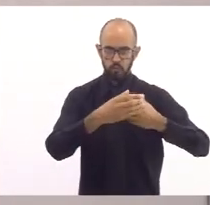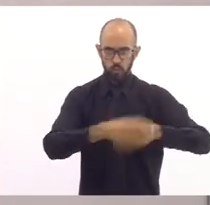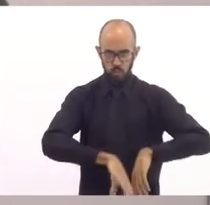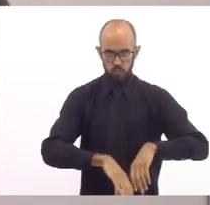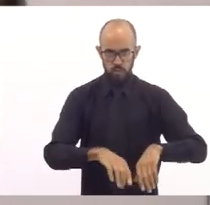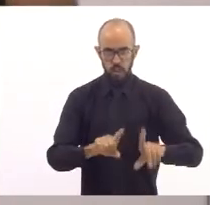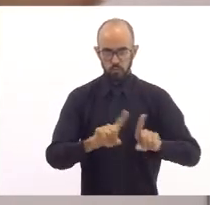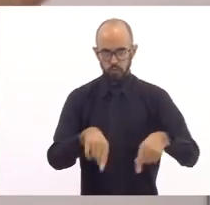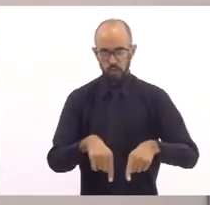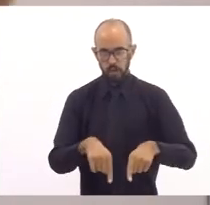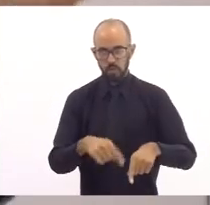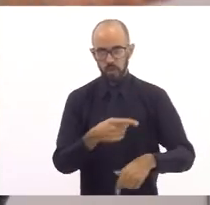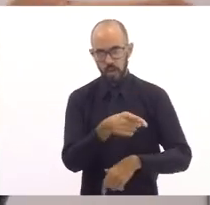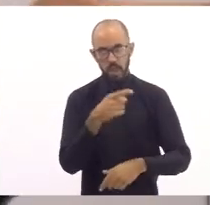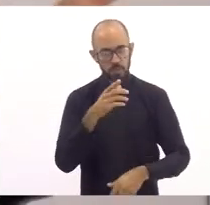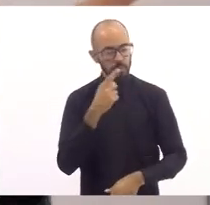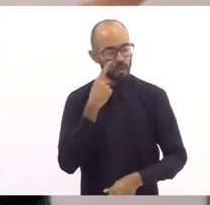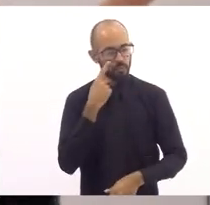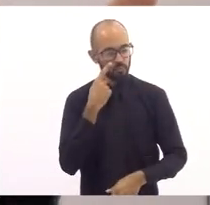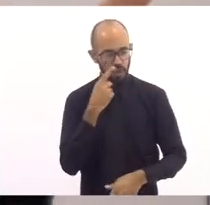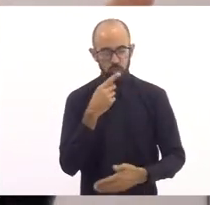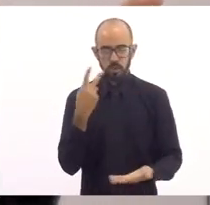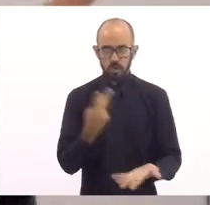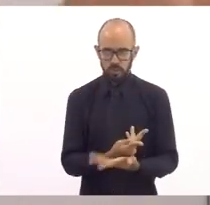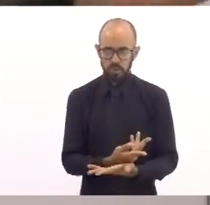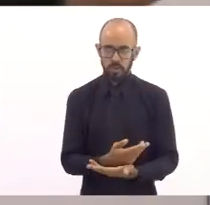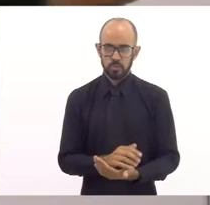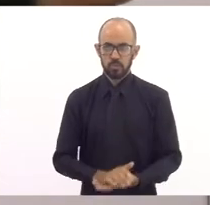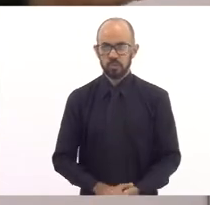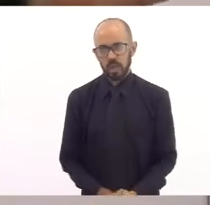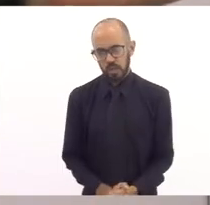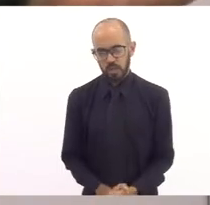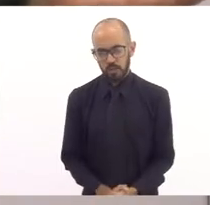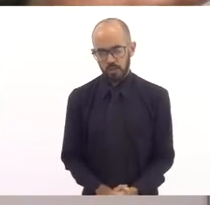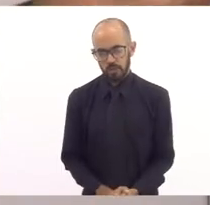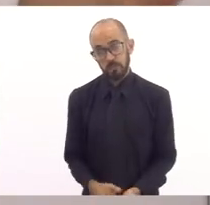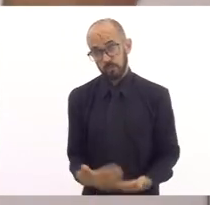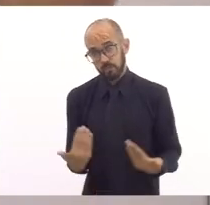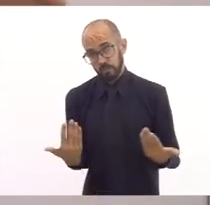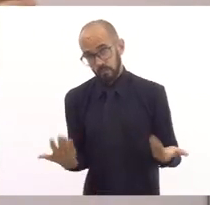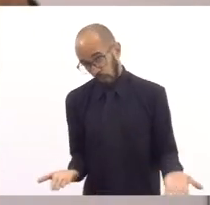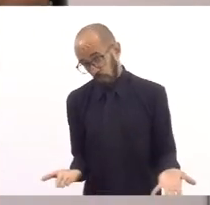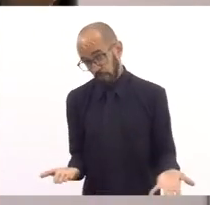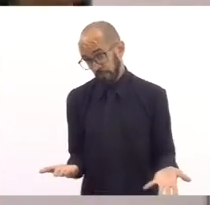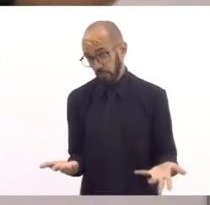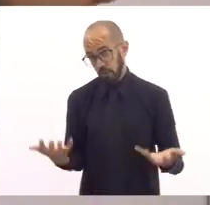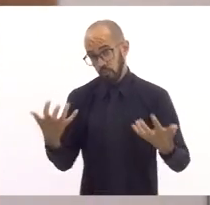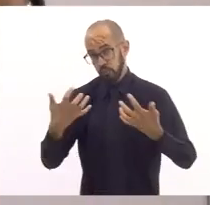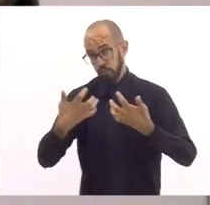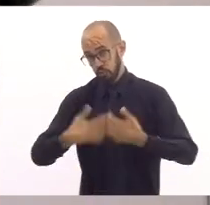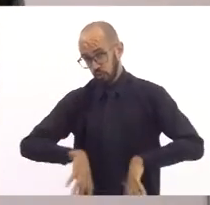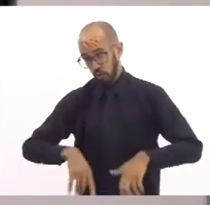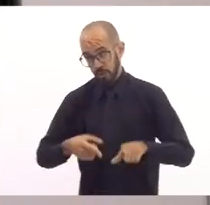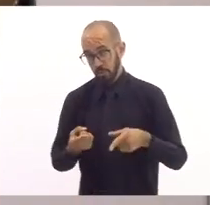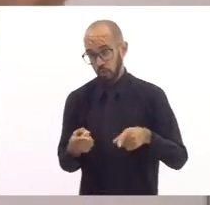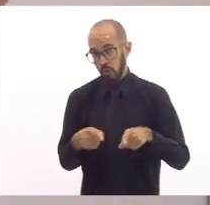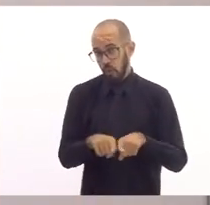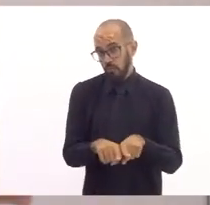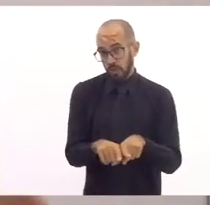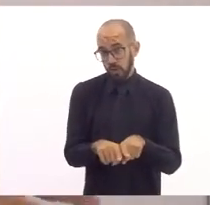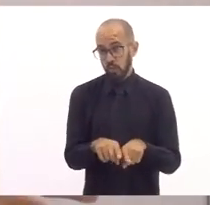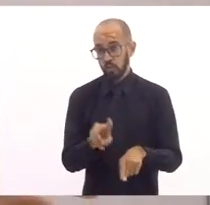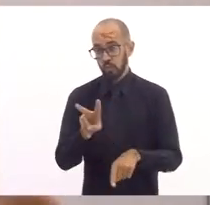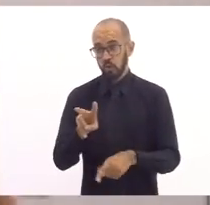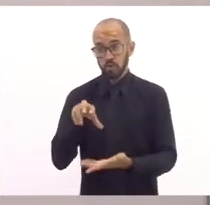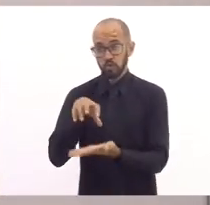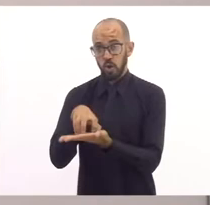é para constatar exatamente isso. Veja, funciona mediante convênio com 2 órgãos do